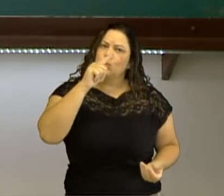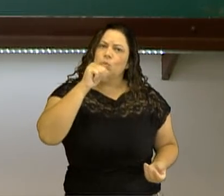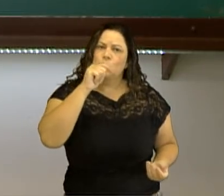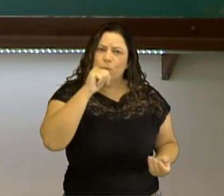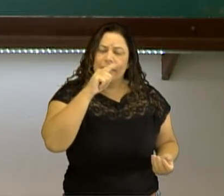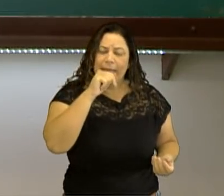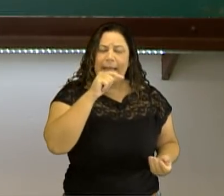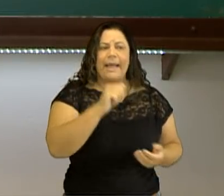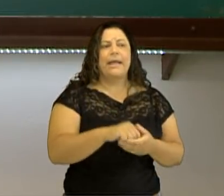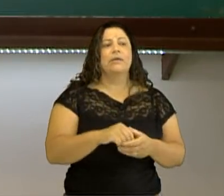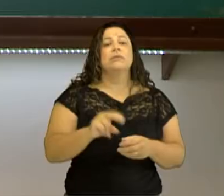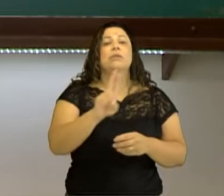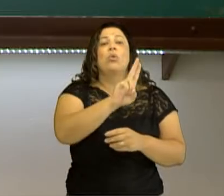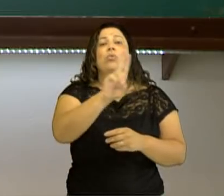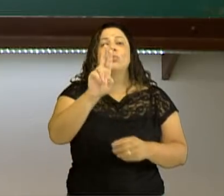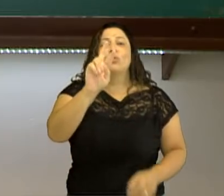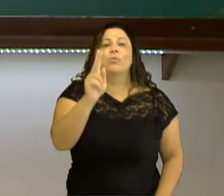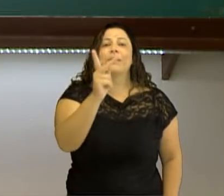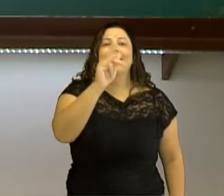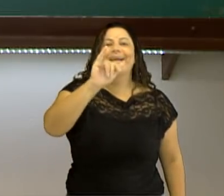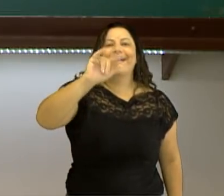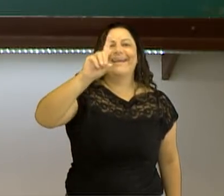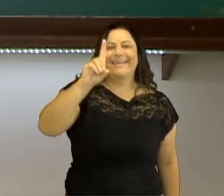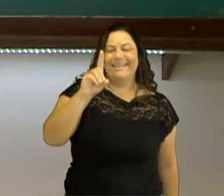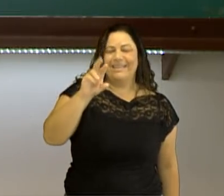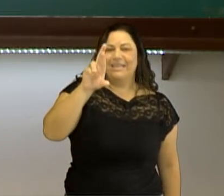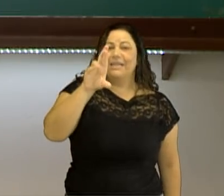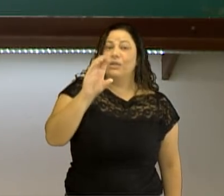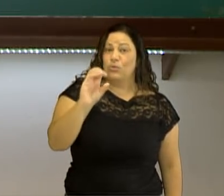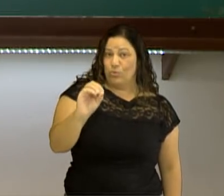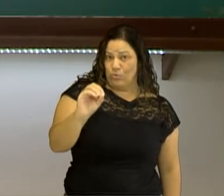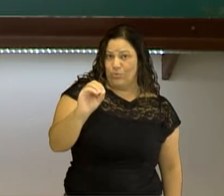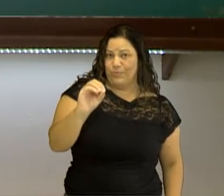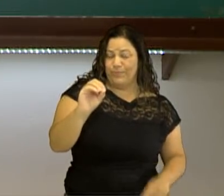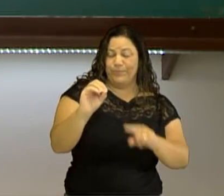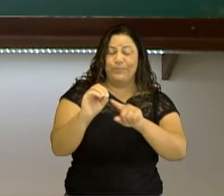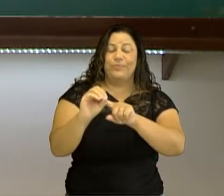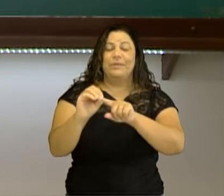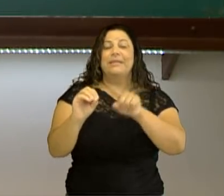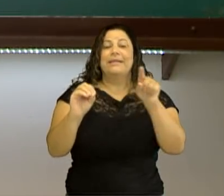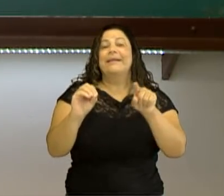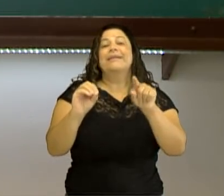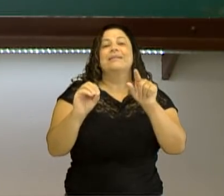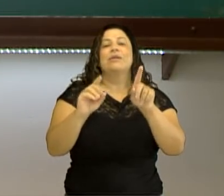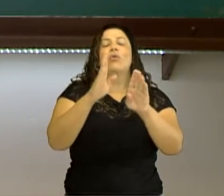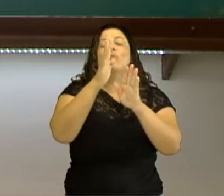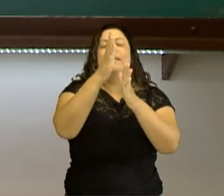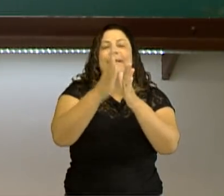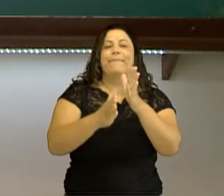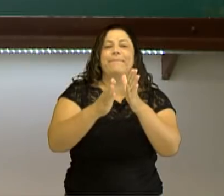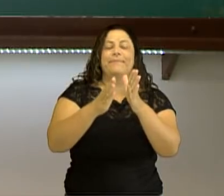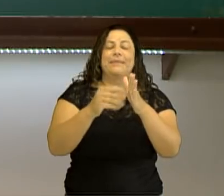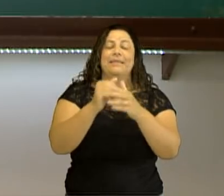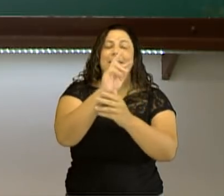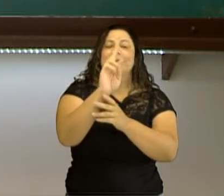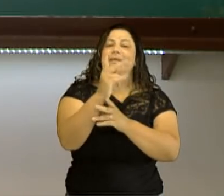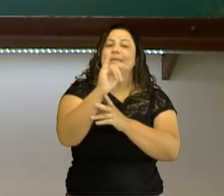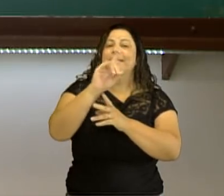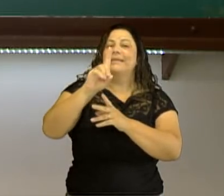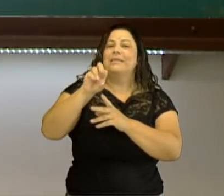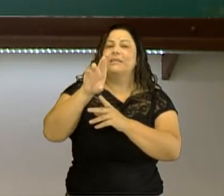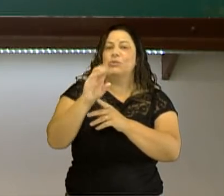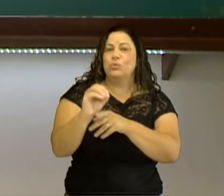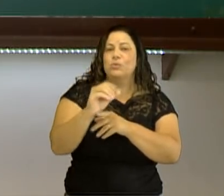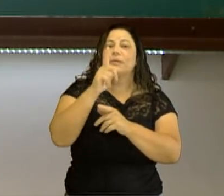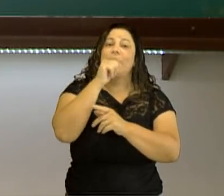são hidrofóbicos. Essa palavra, se a gente desmontar ela e traduzir, hidro quer dizer água e